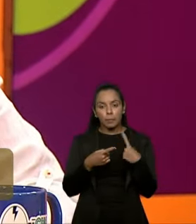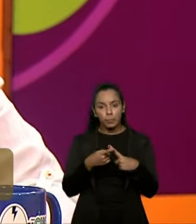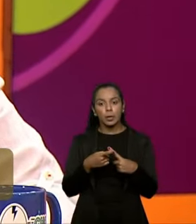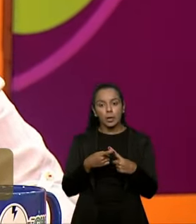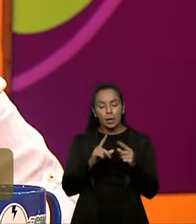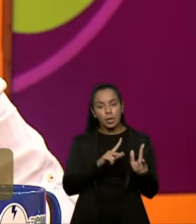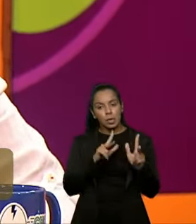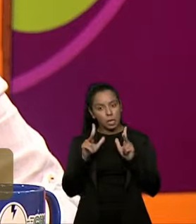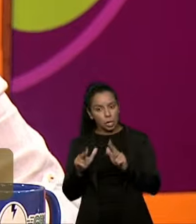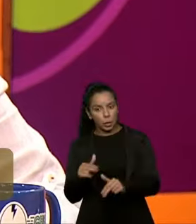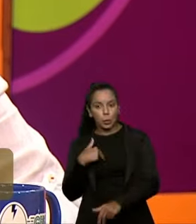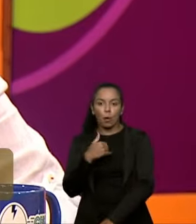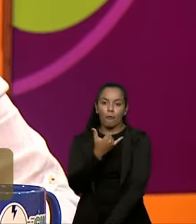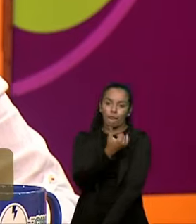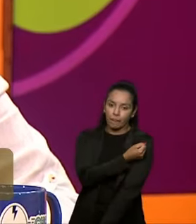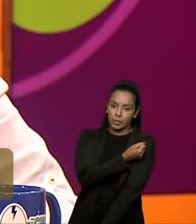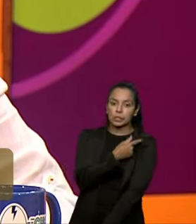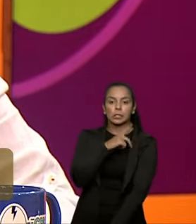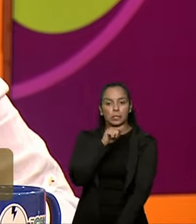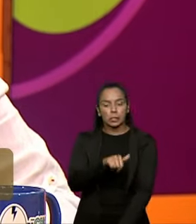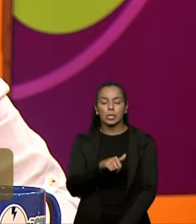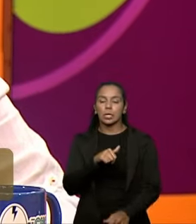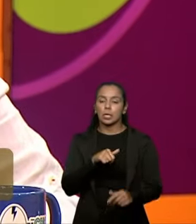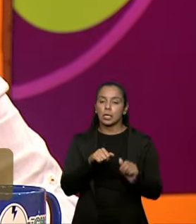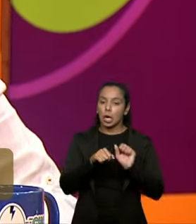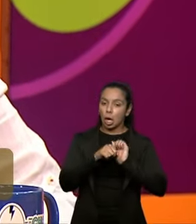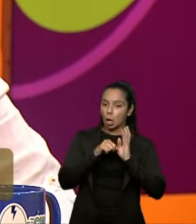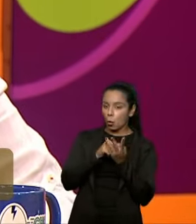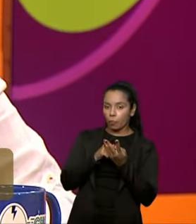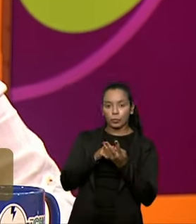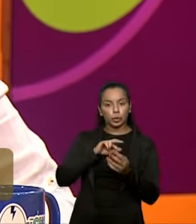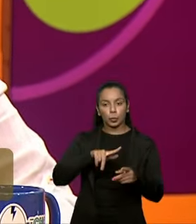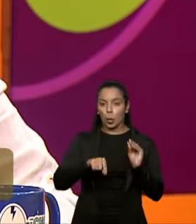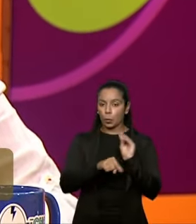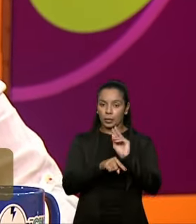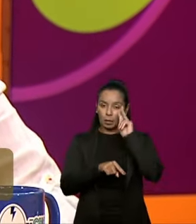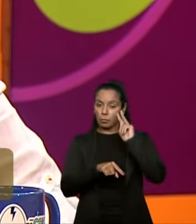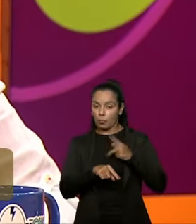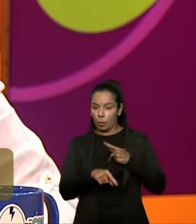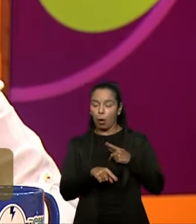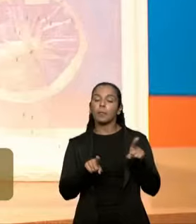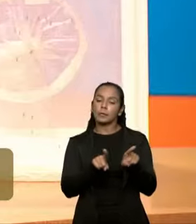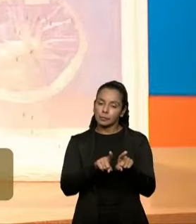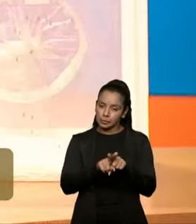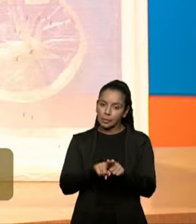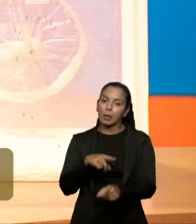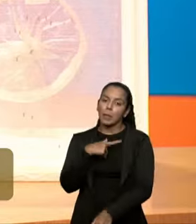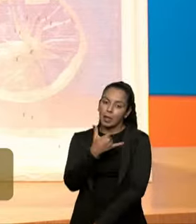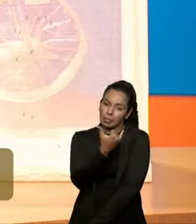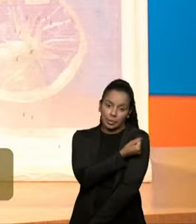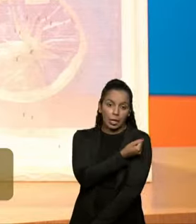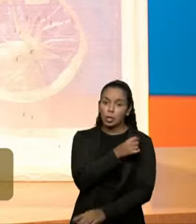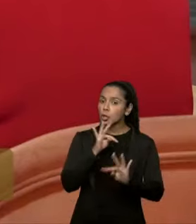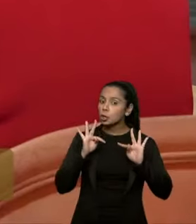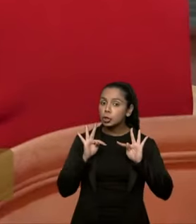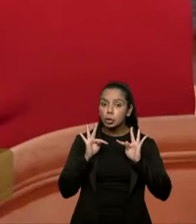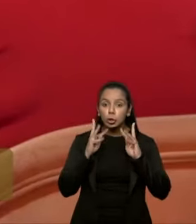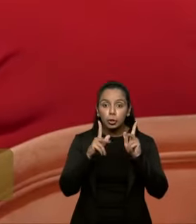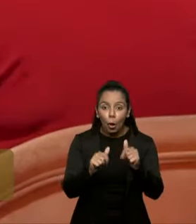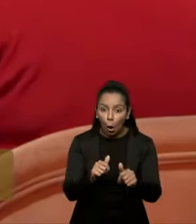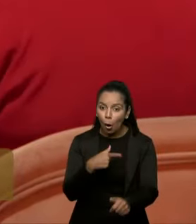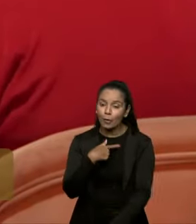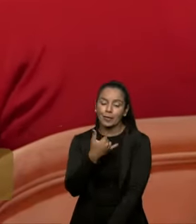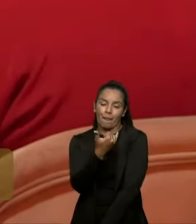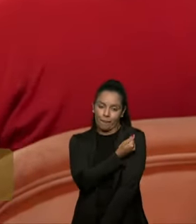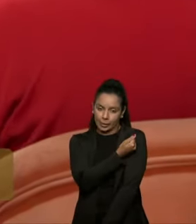do mesmo jeito que a vacina da Covid não é um cuidado só próprio, é um cuidado com a comunidade, é da dengue também. Da dengue também, toda vacina. Toda vacina,